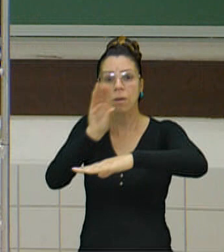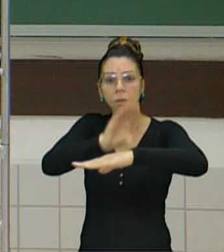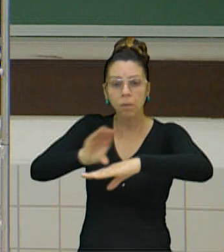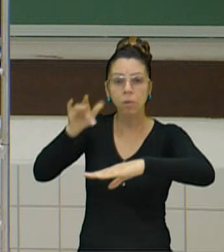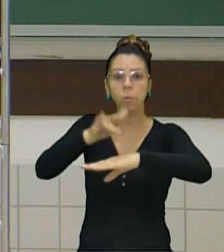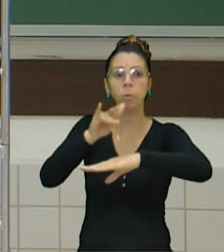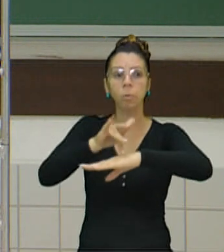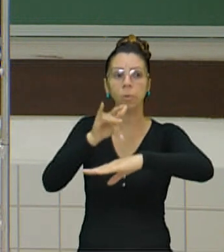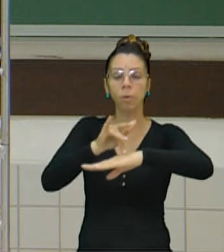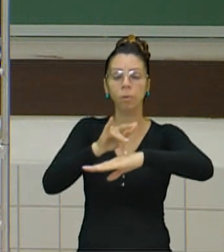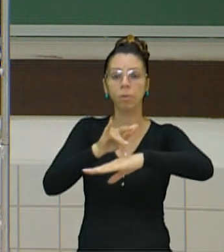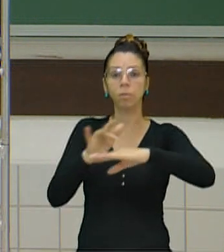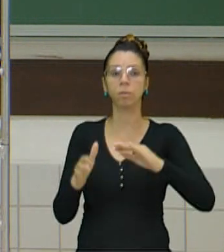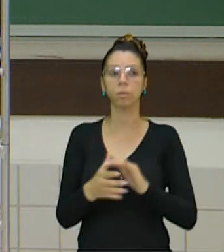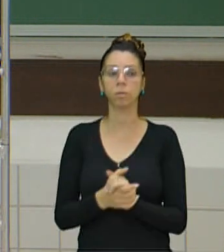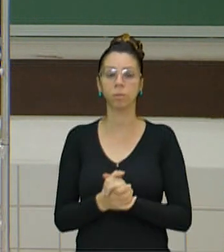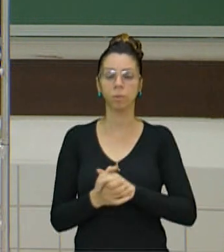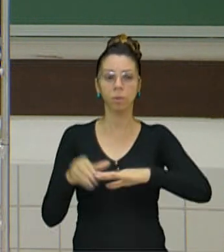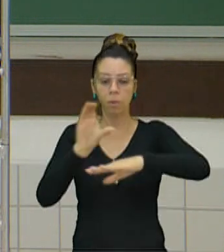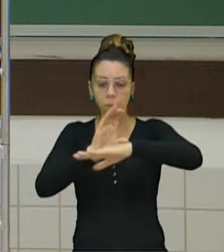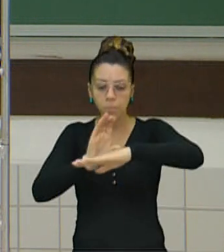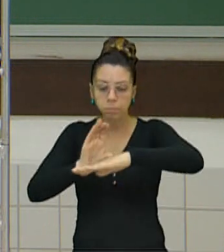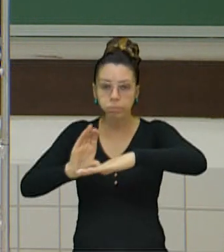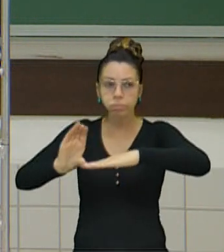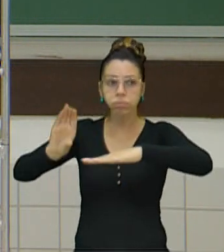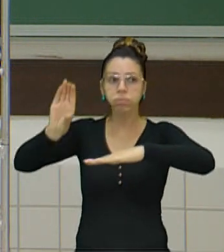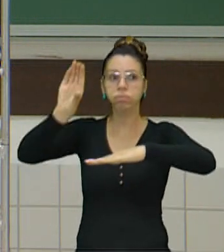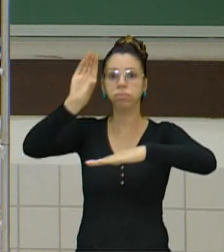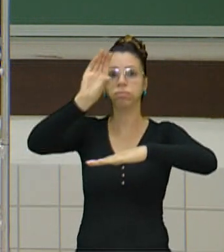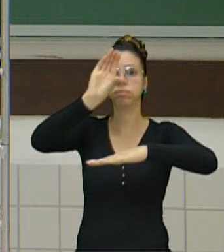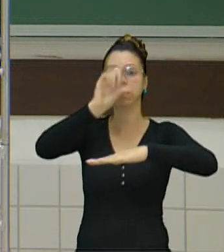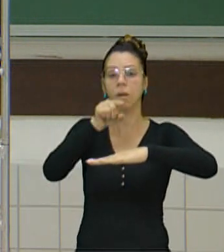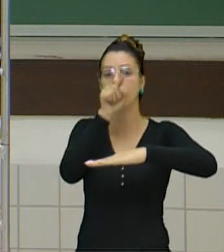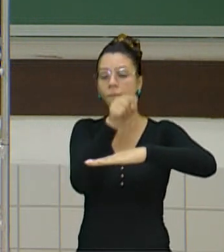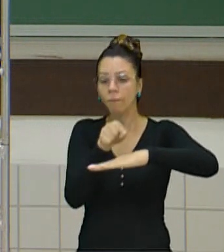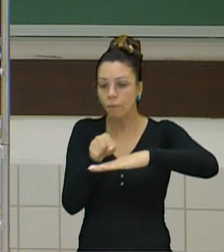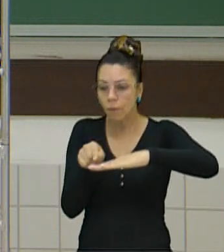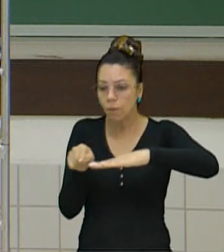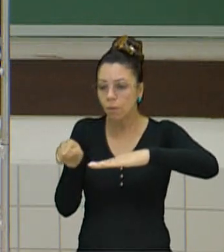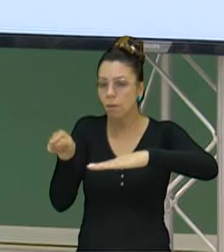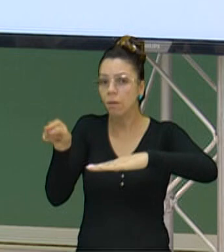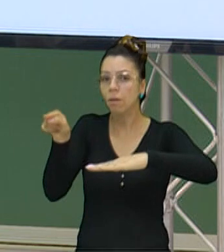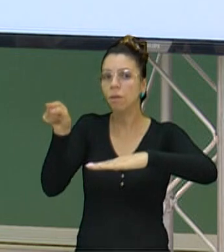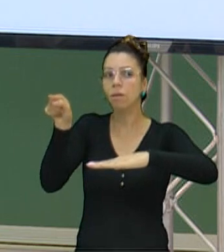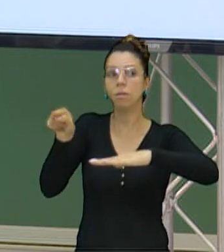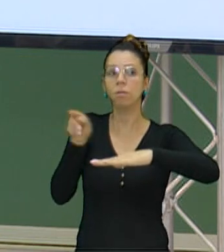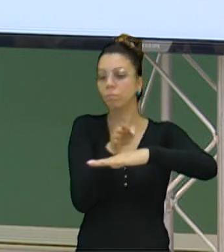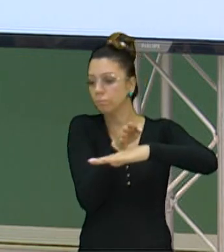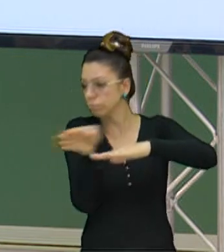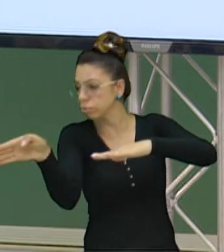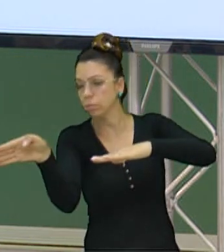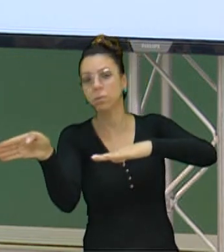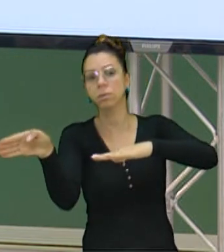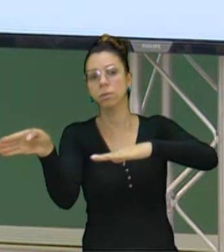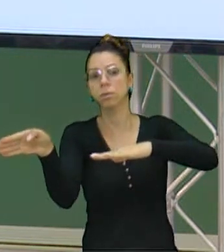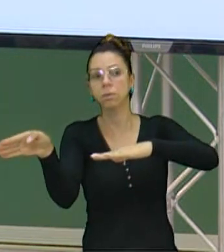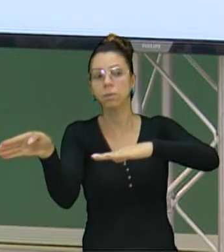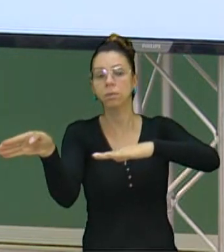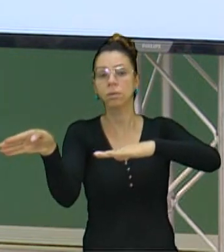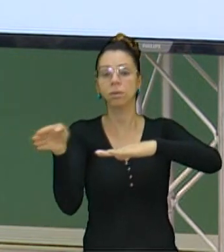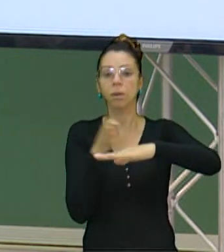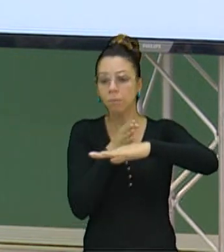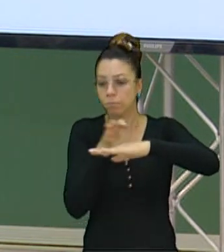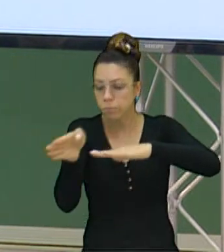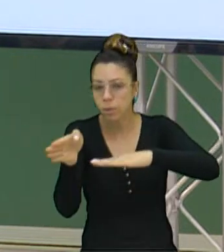pela tangente, né? Na hora que o pneu fosse virar, né, para poder fazer a curva, o nosso veículo sairia reto, ou seja,